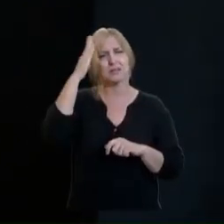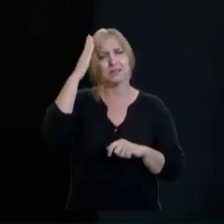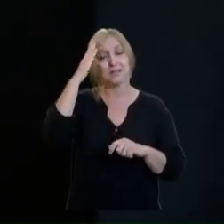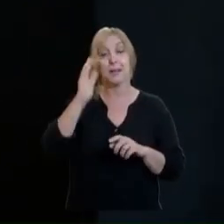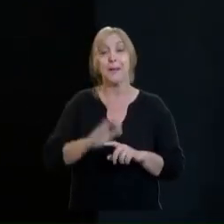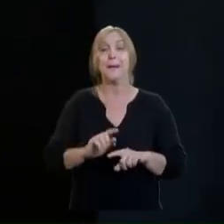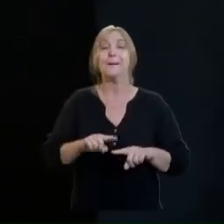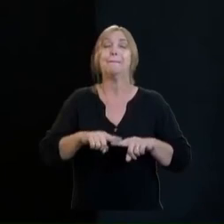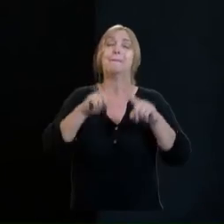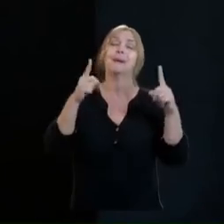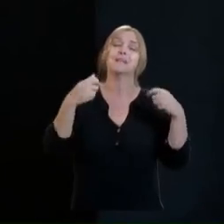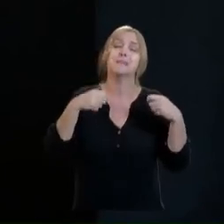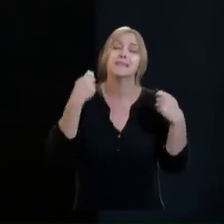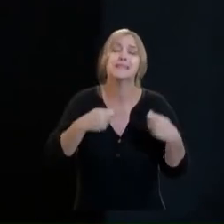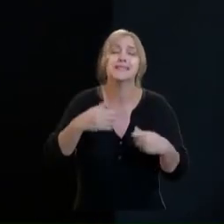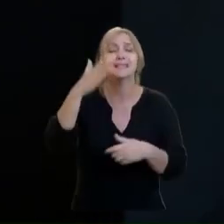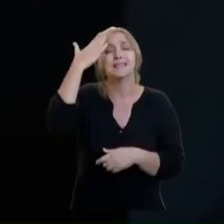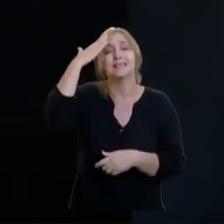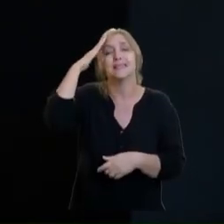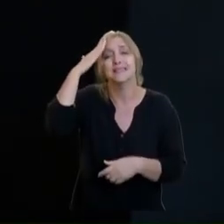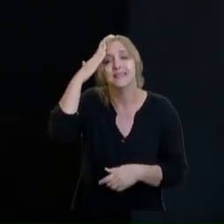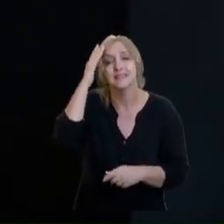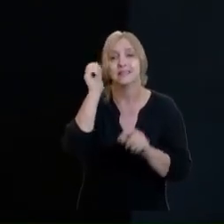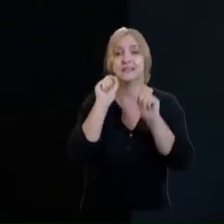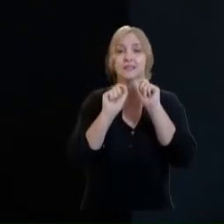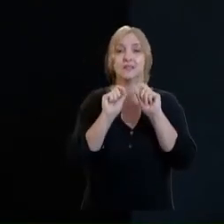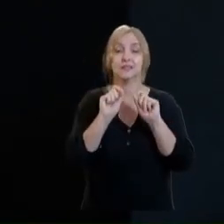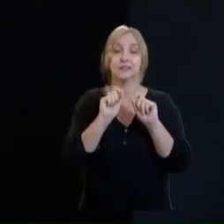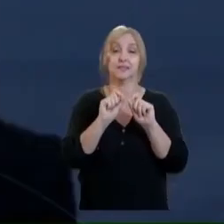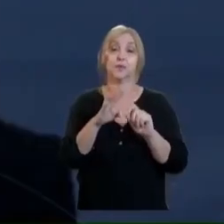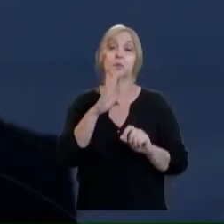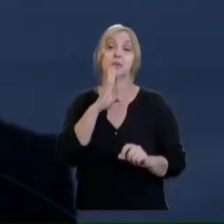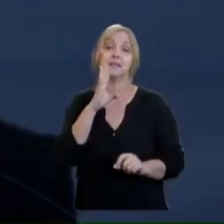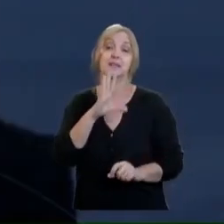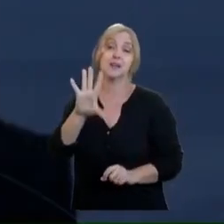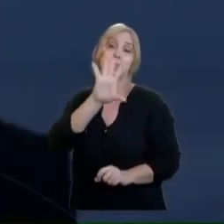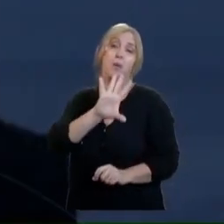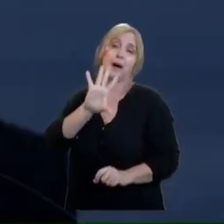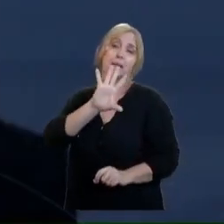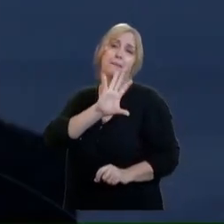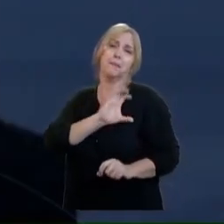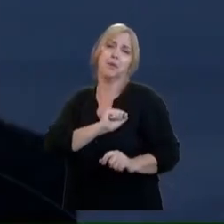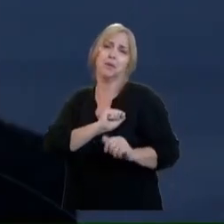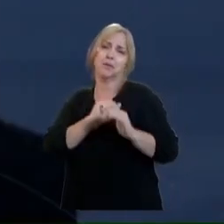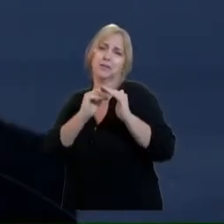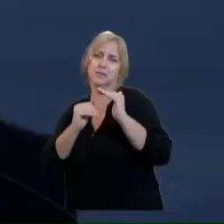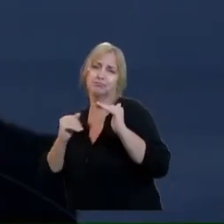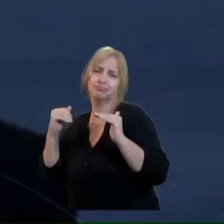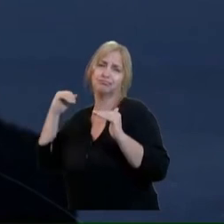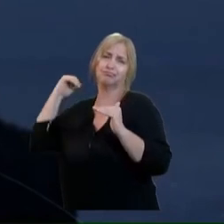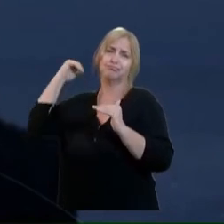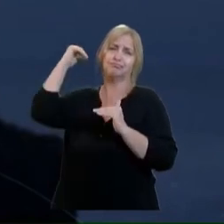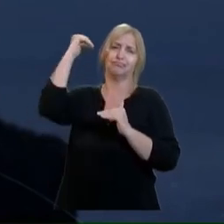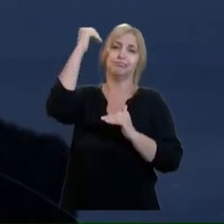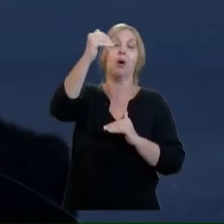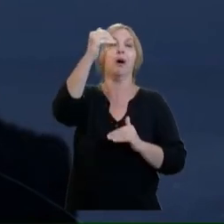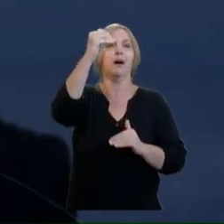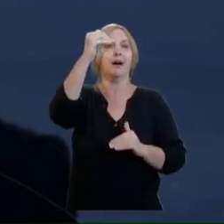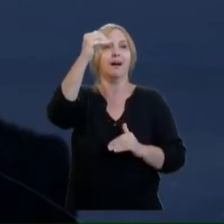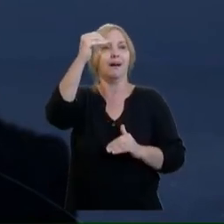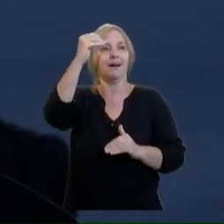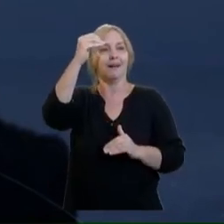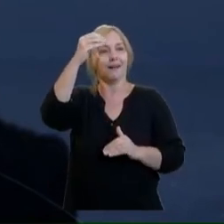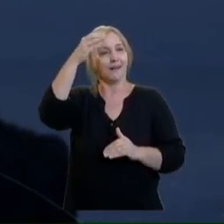precisa ter essa compreensão do que está aqui e conhecer o amor de Deus, que excede todo